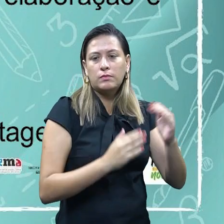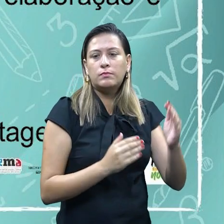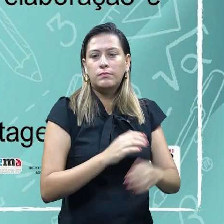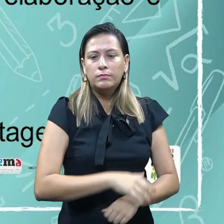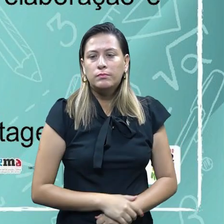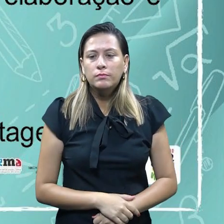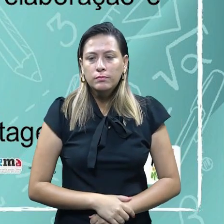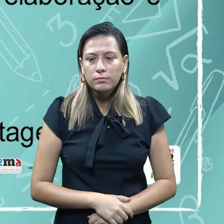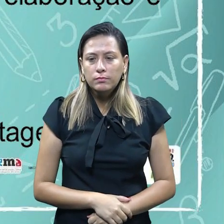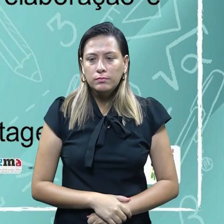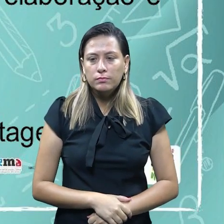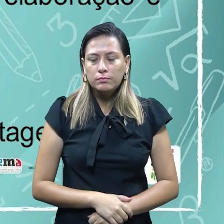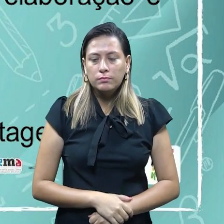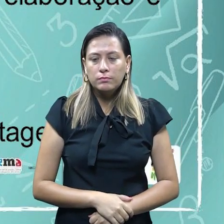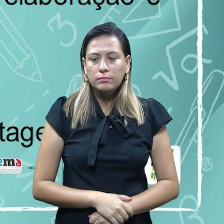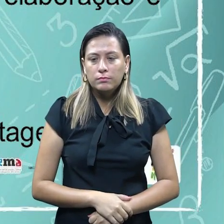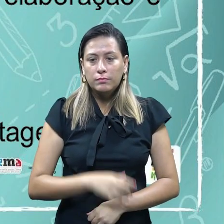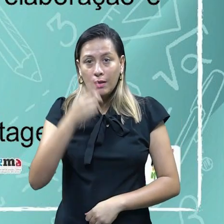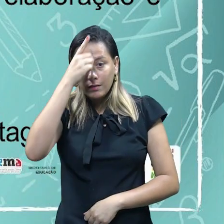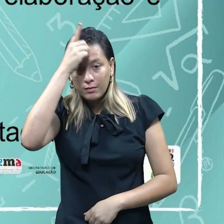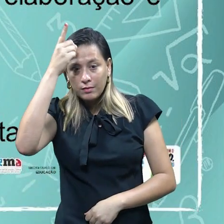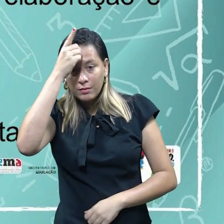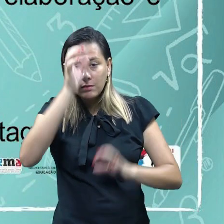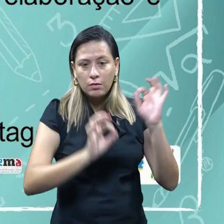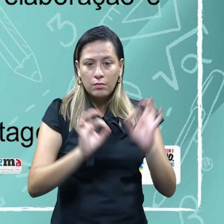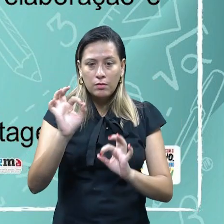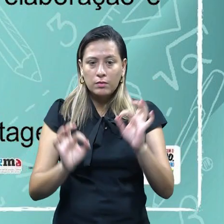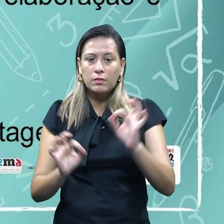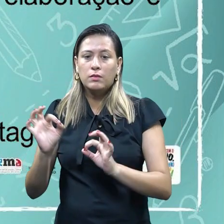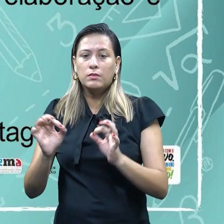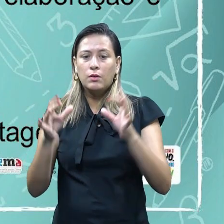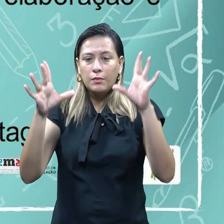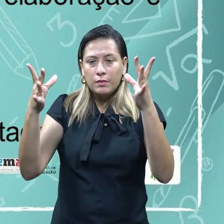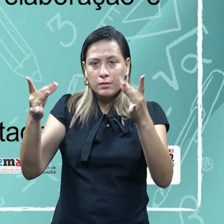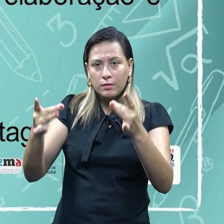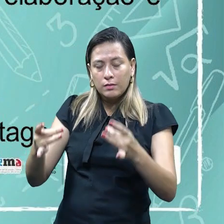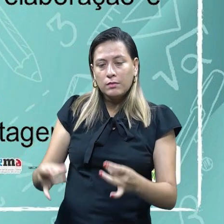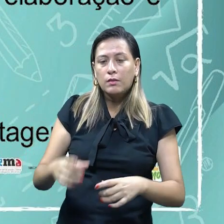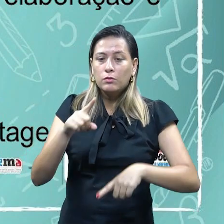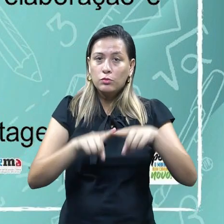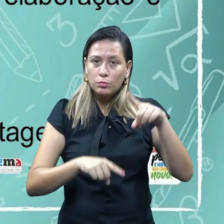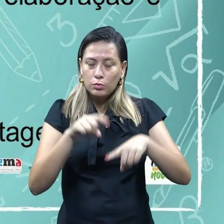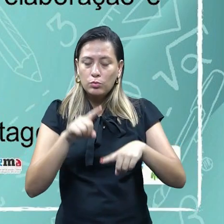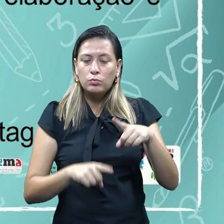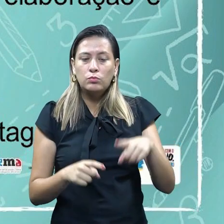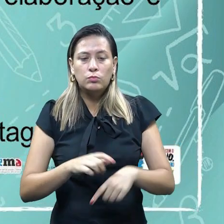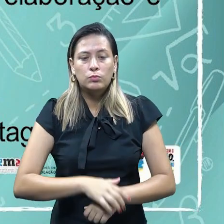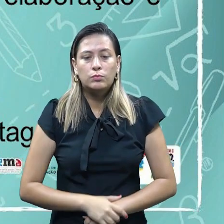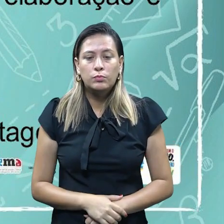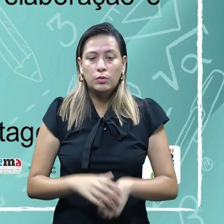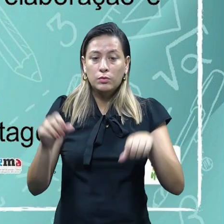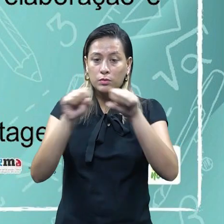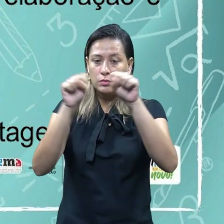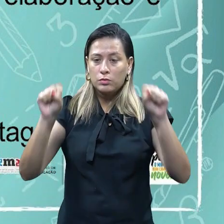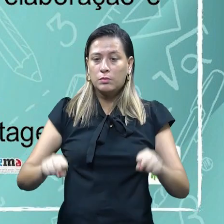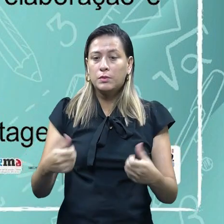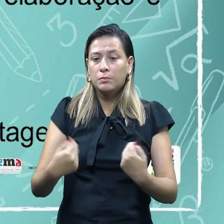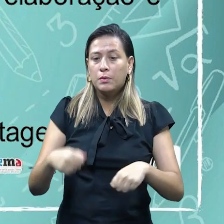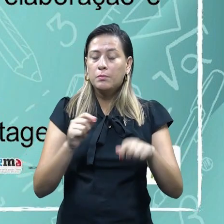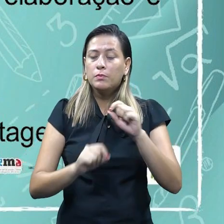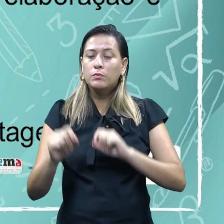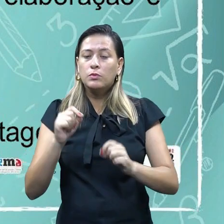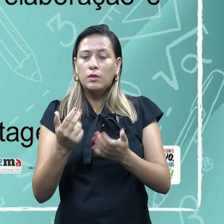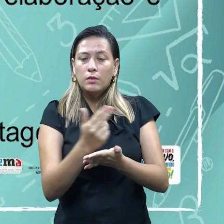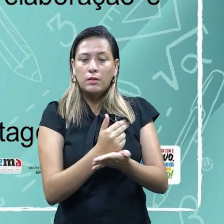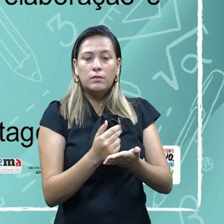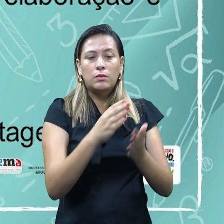elaboração e especificação de seus produtos e artefatos. Sistema que permite a realização de